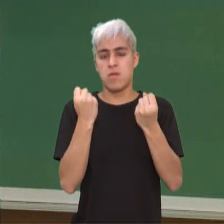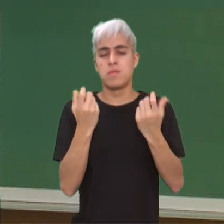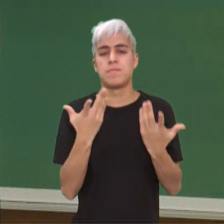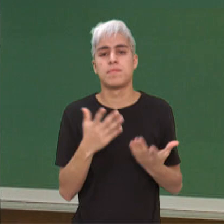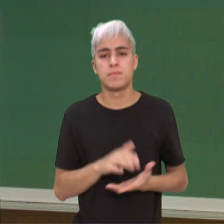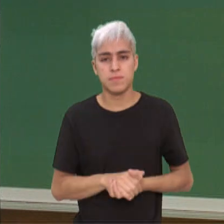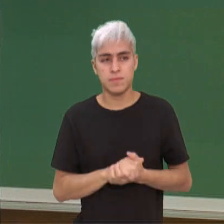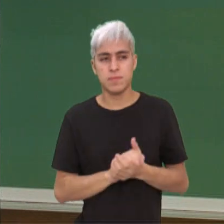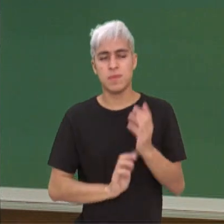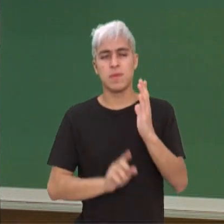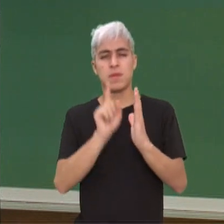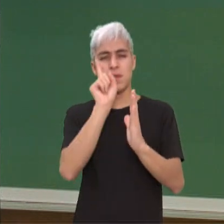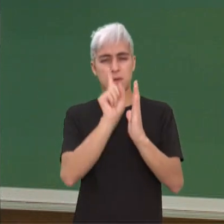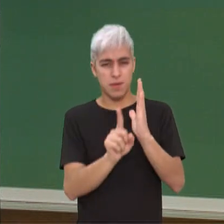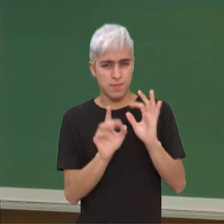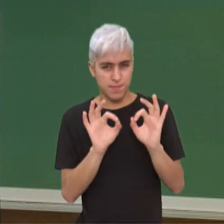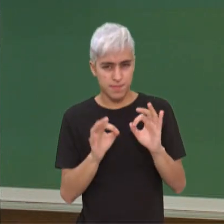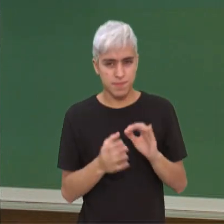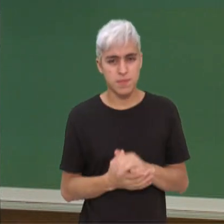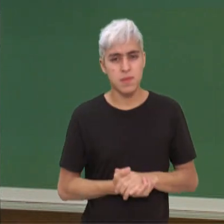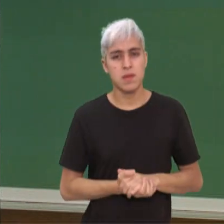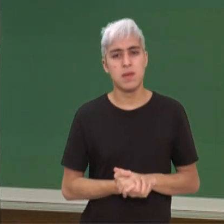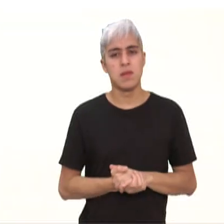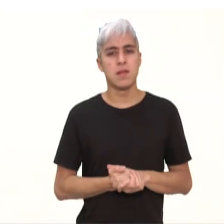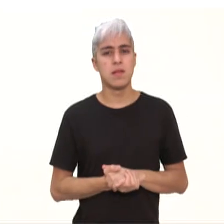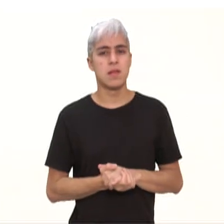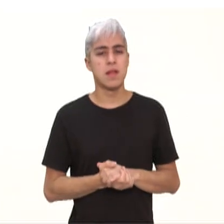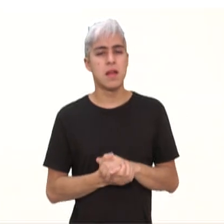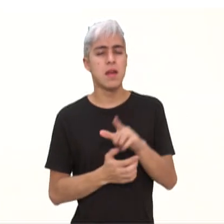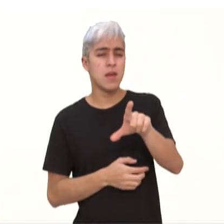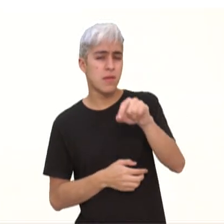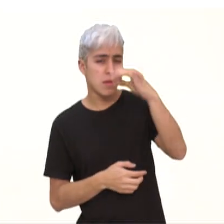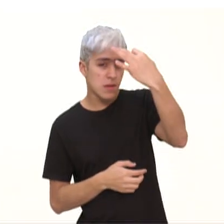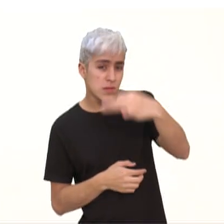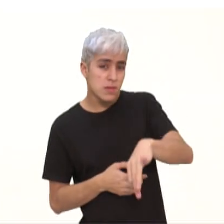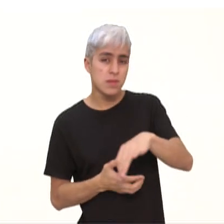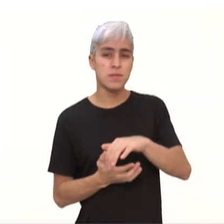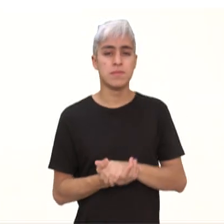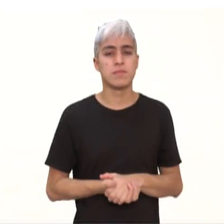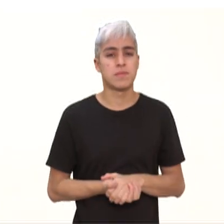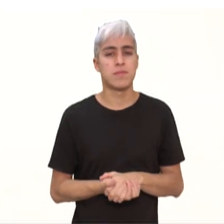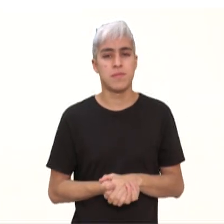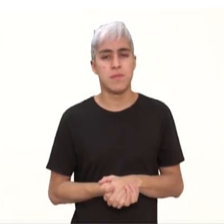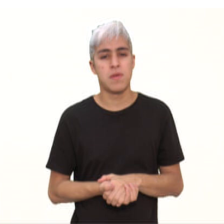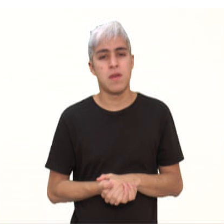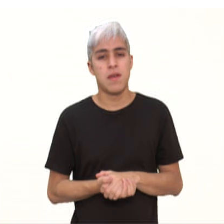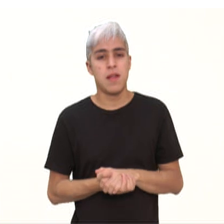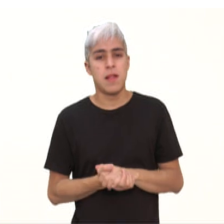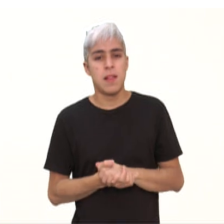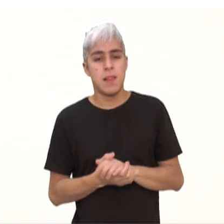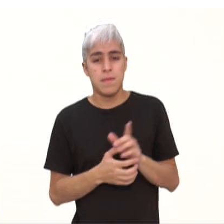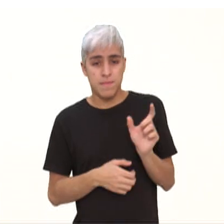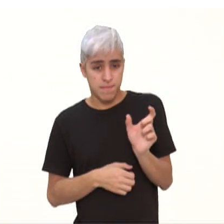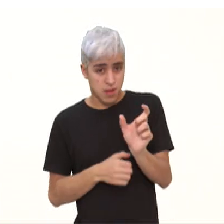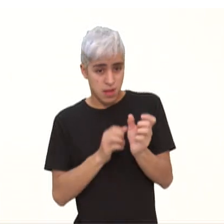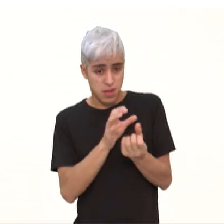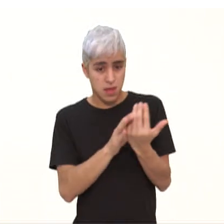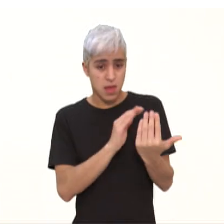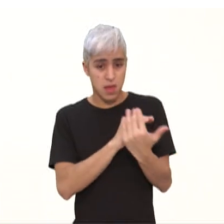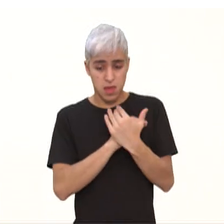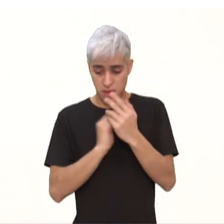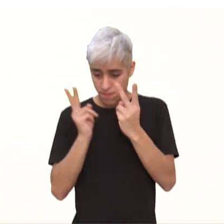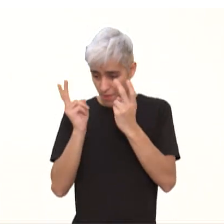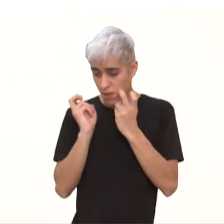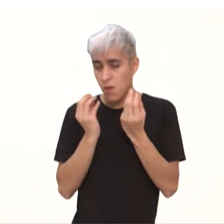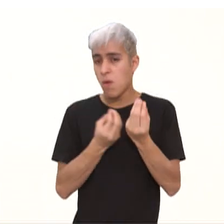Vamos a um quiz? Vamos lá? Então, marque a alternativa correta, ok? O termo criado para nos ajudar a